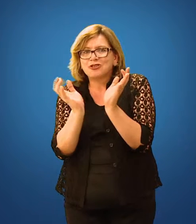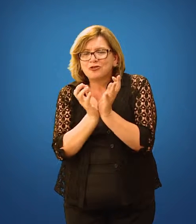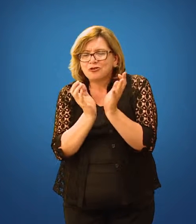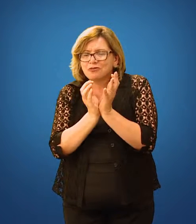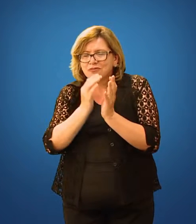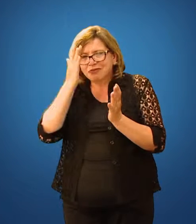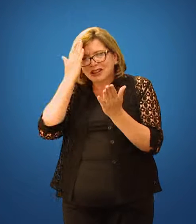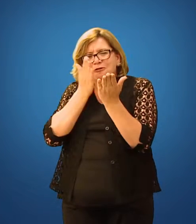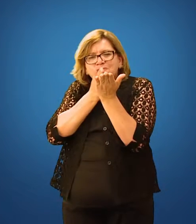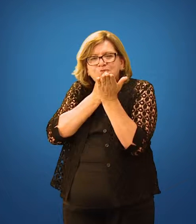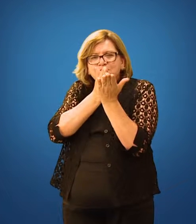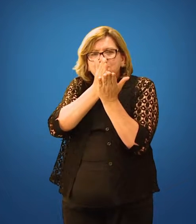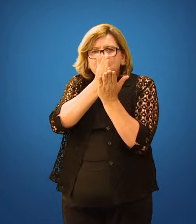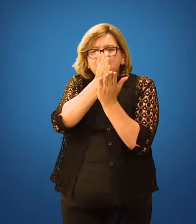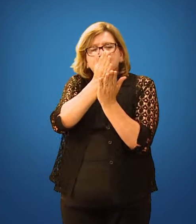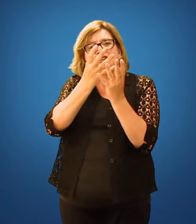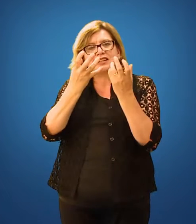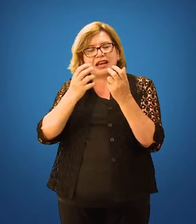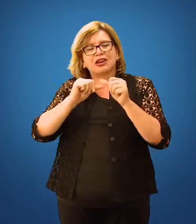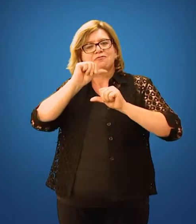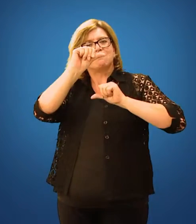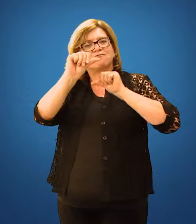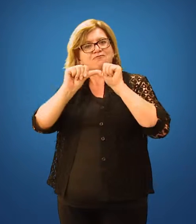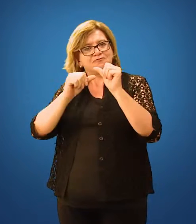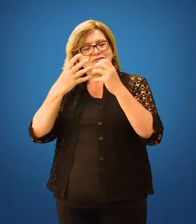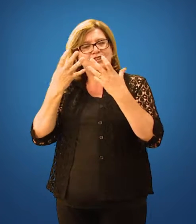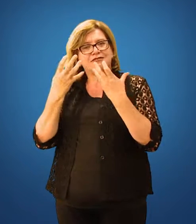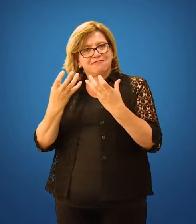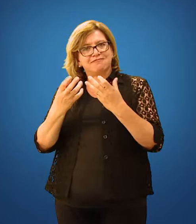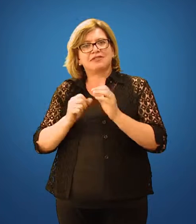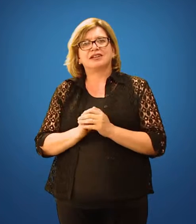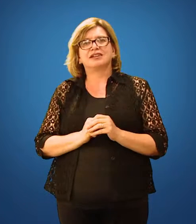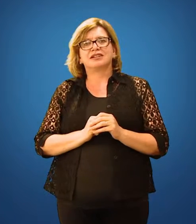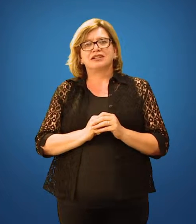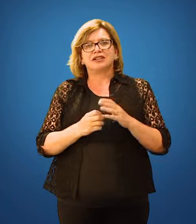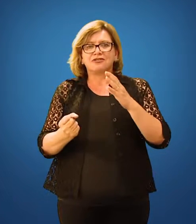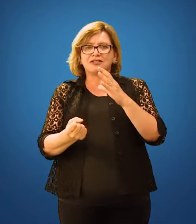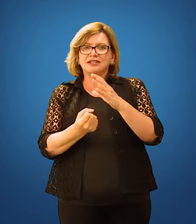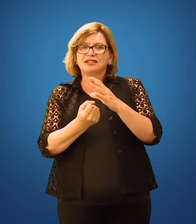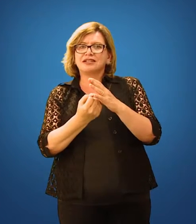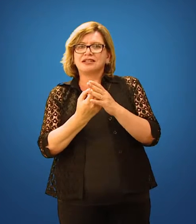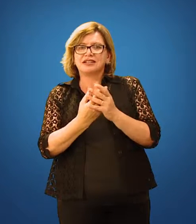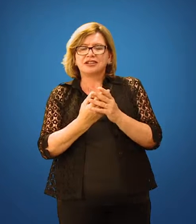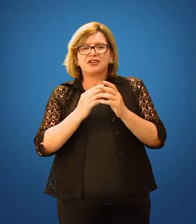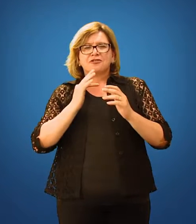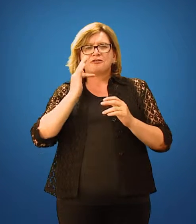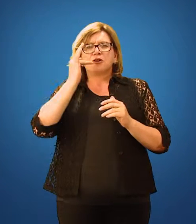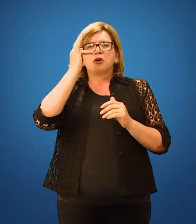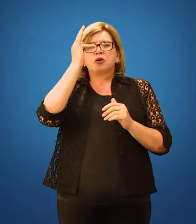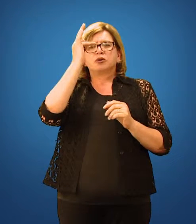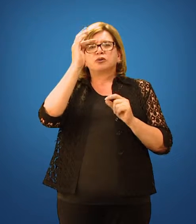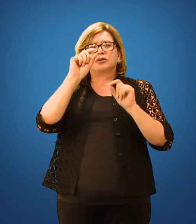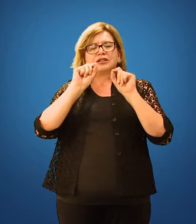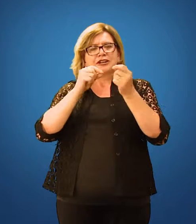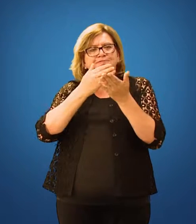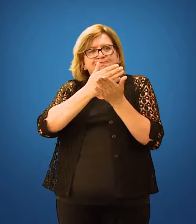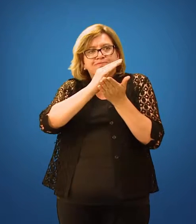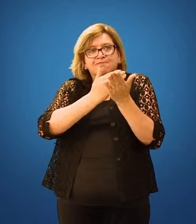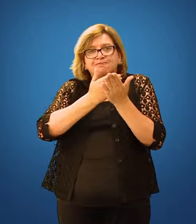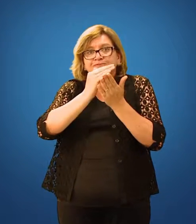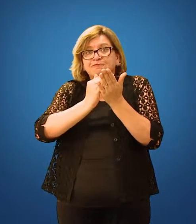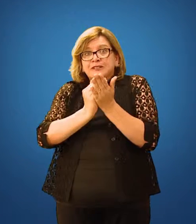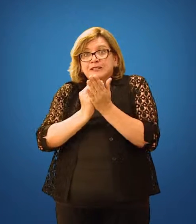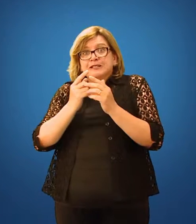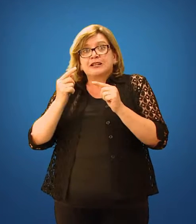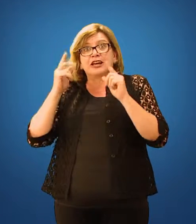para a escola e a transformação que se quer para a comunidade, criou-se então uma visão de futuro que é compartilhada por